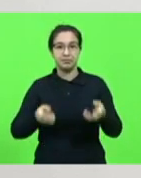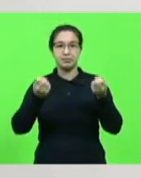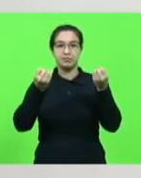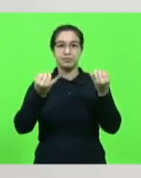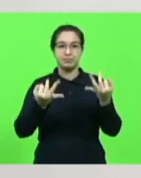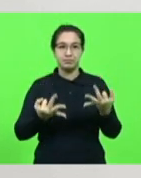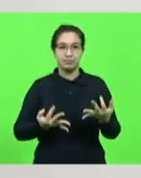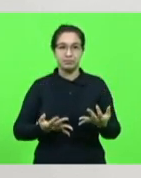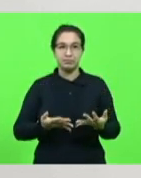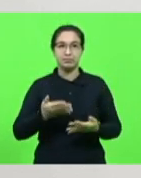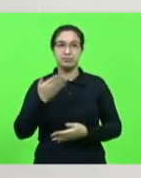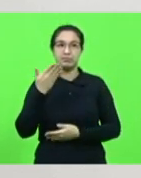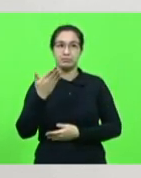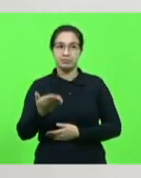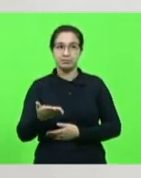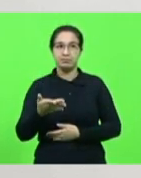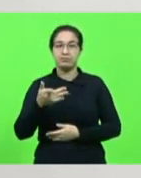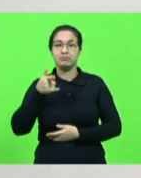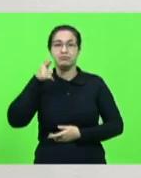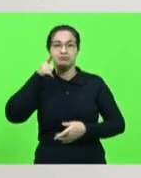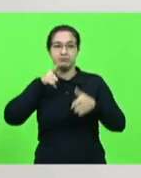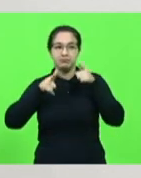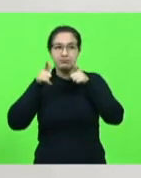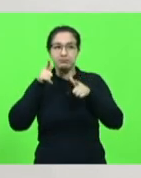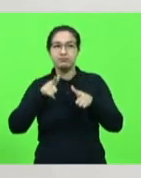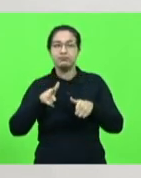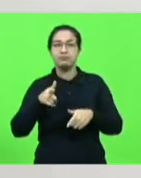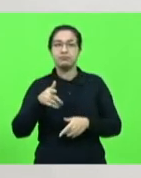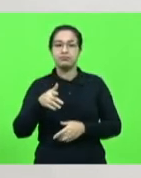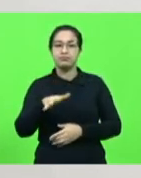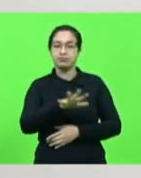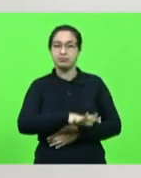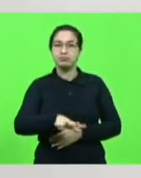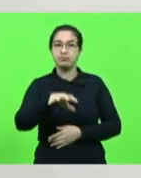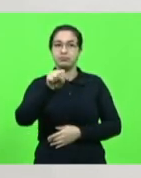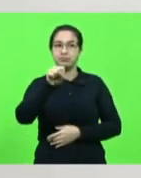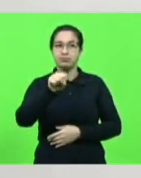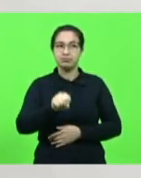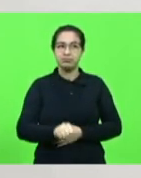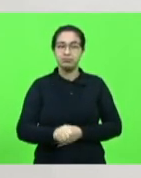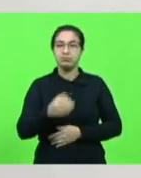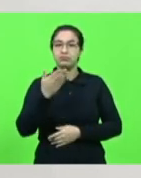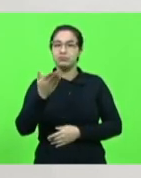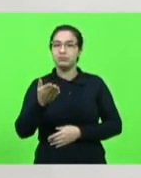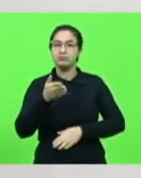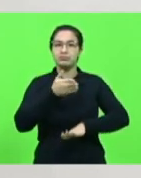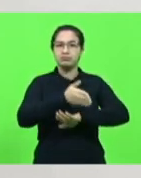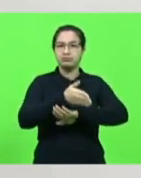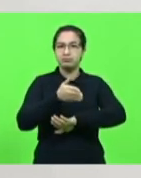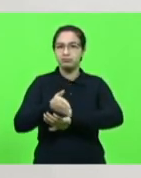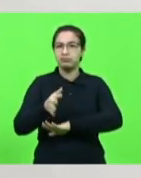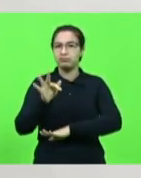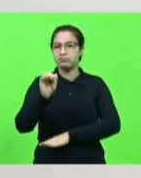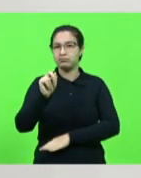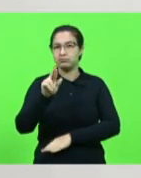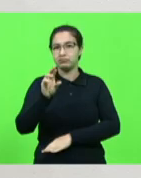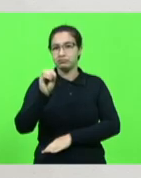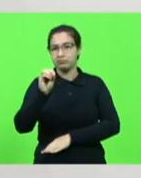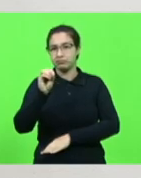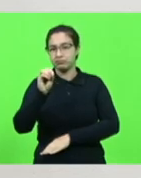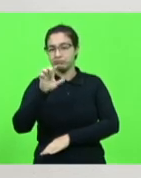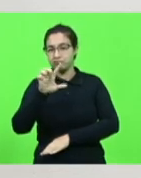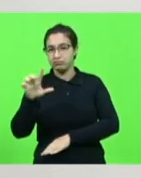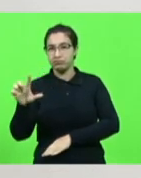de vocês, amigos, né, da região sul, sulistas, e toda a região sul sempre frequenta ali o Farol, o Camacho, e aquela barra ela